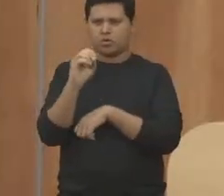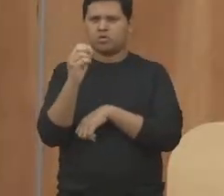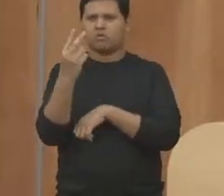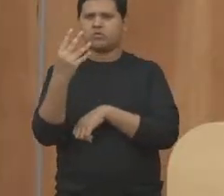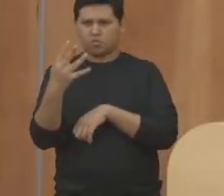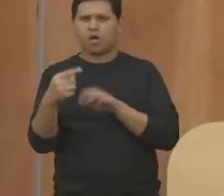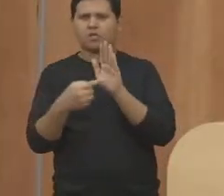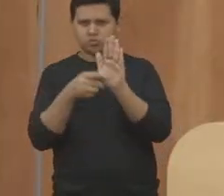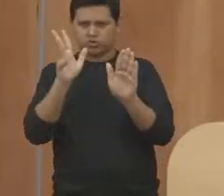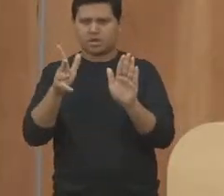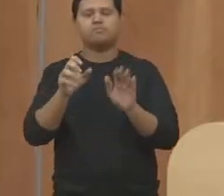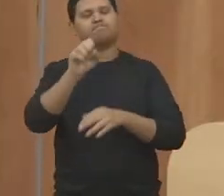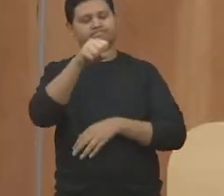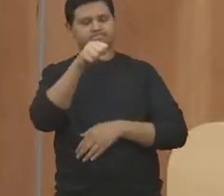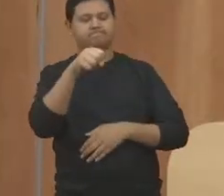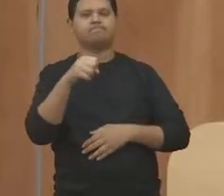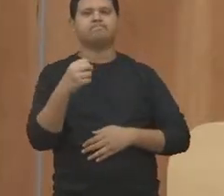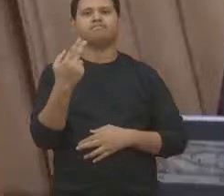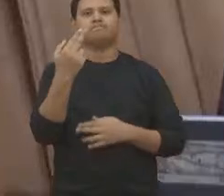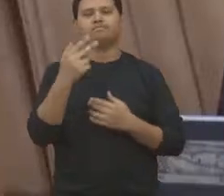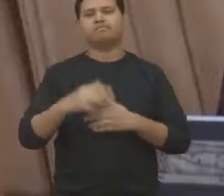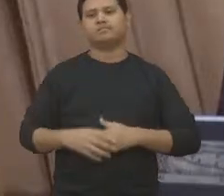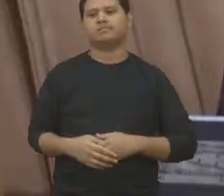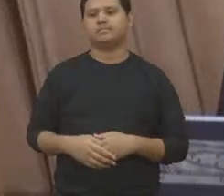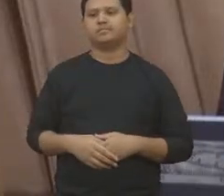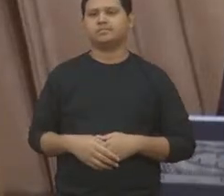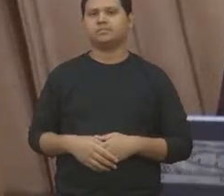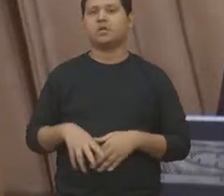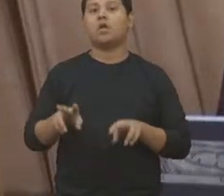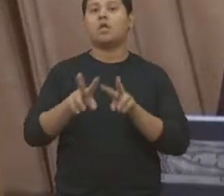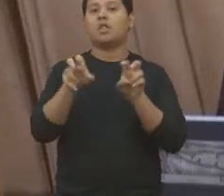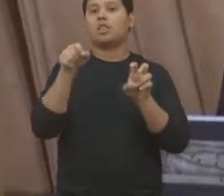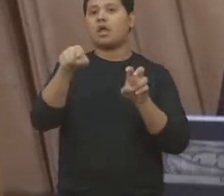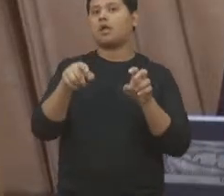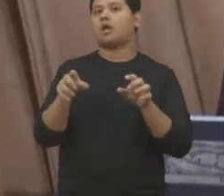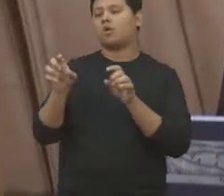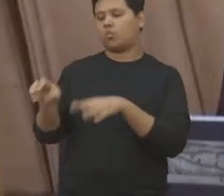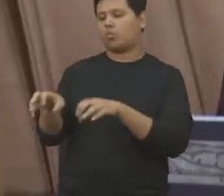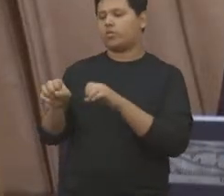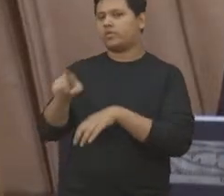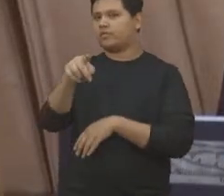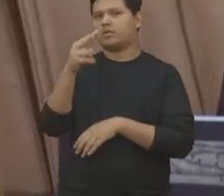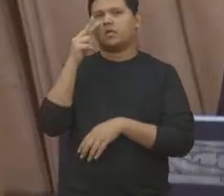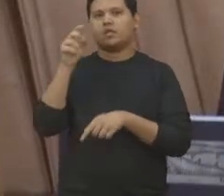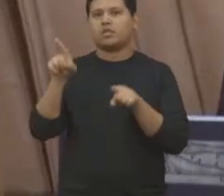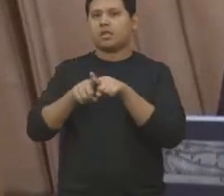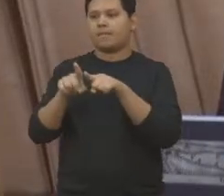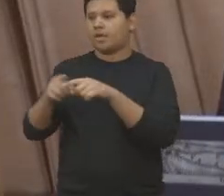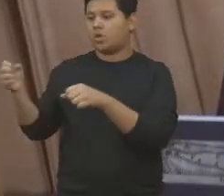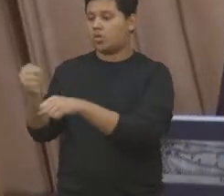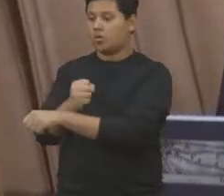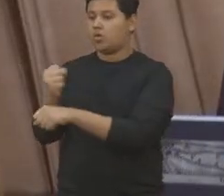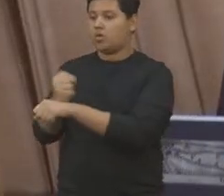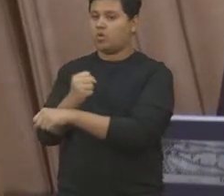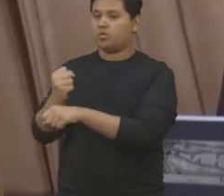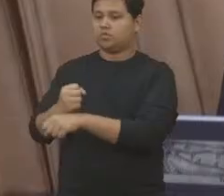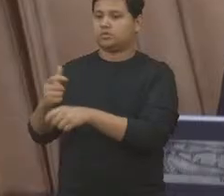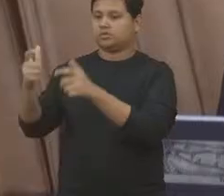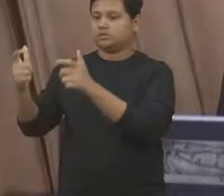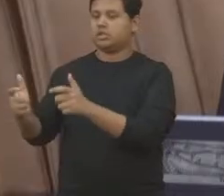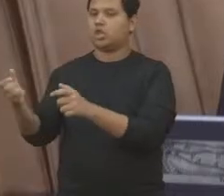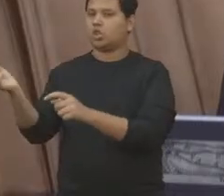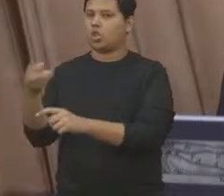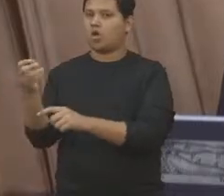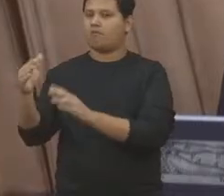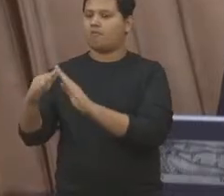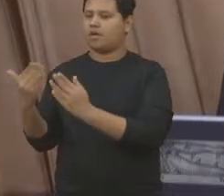LOA do último ano, correto. Perfeito. Na educação, vocês colocaram aqui a construção de uma SEI e de uma nova